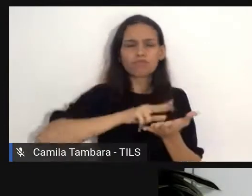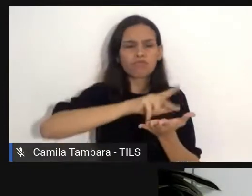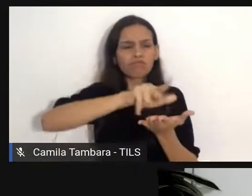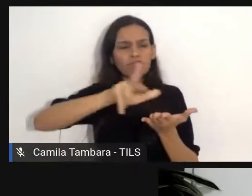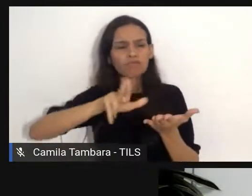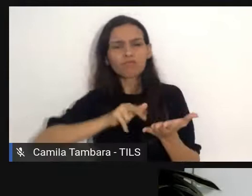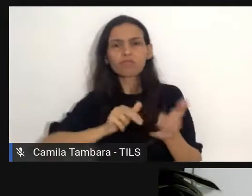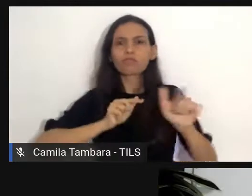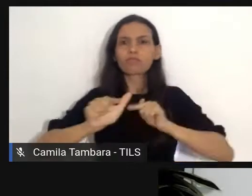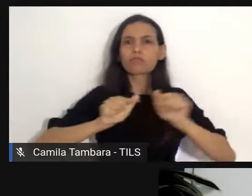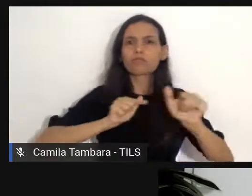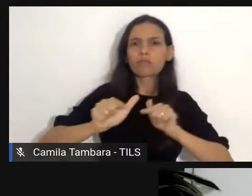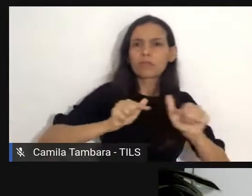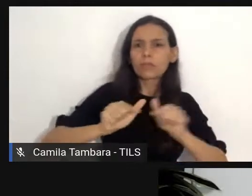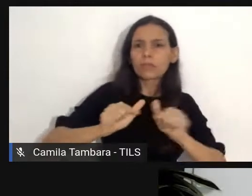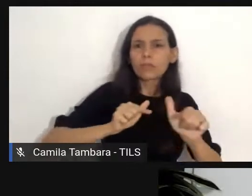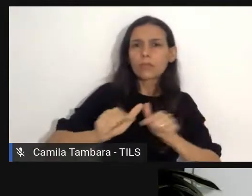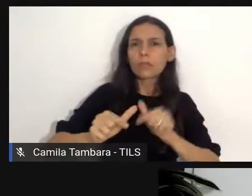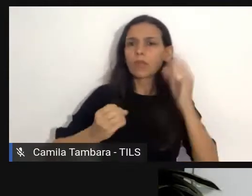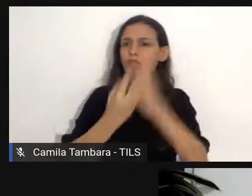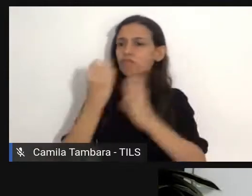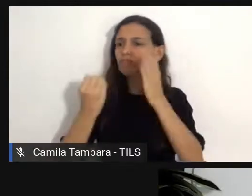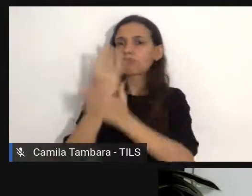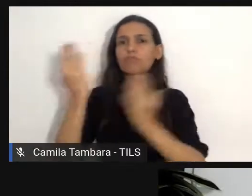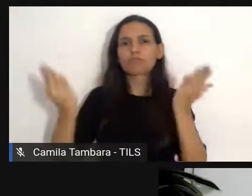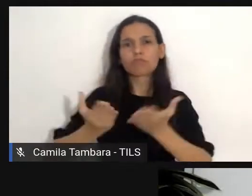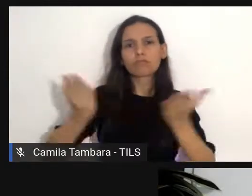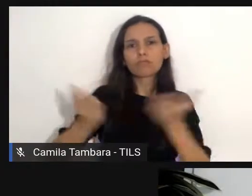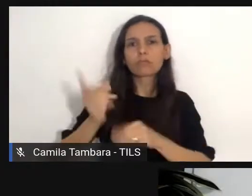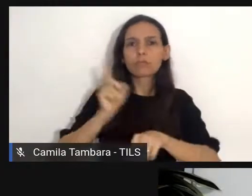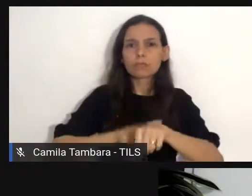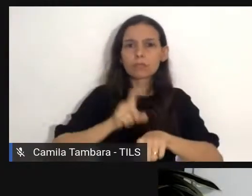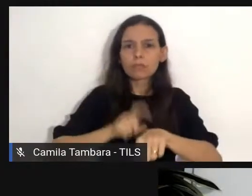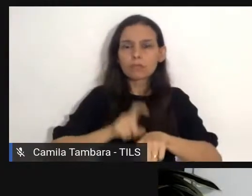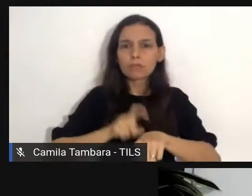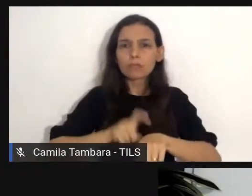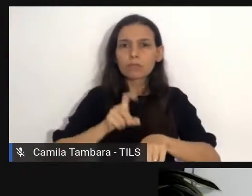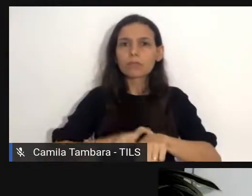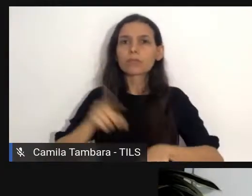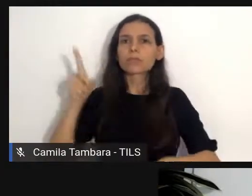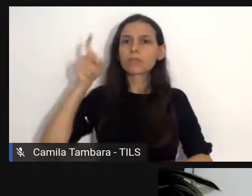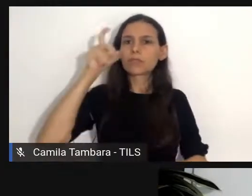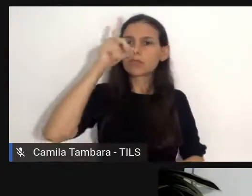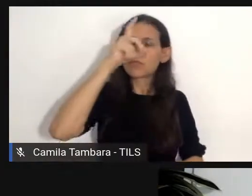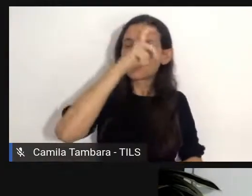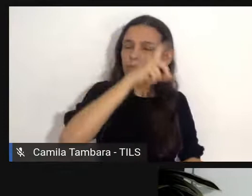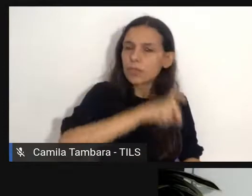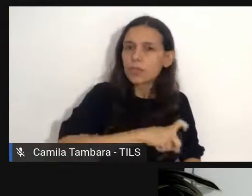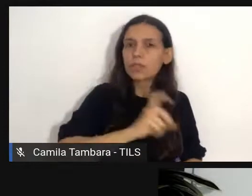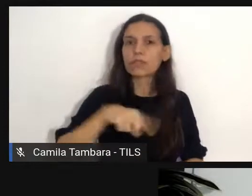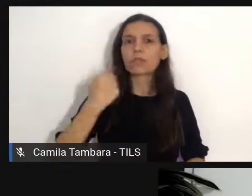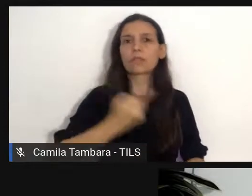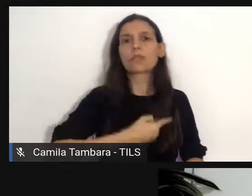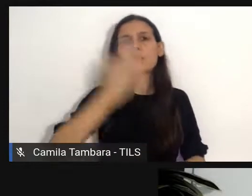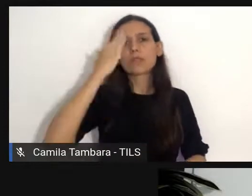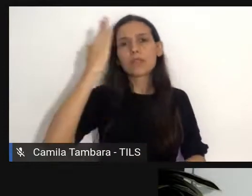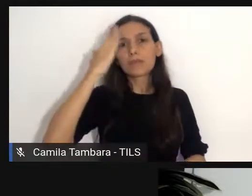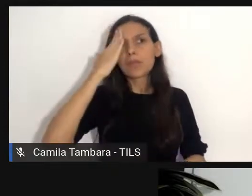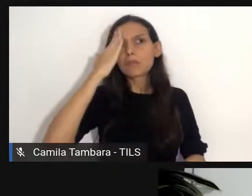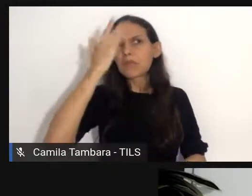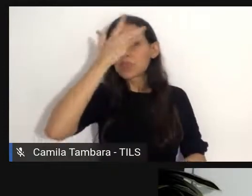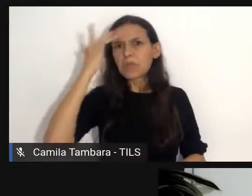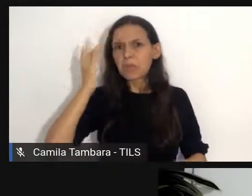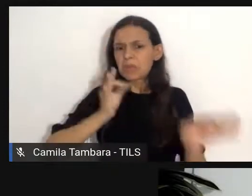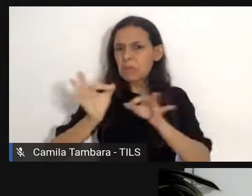sendo, né, descobertas nesse momento tão difícil, né, nós sabemos que ninguém estava preparado para esse momento da